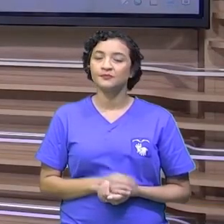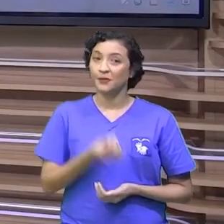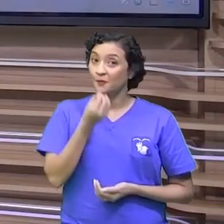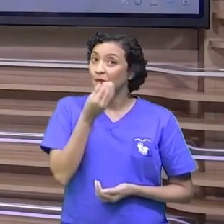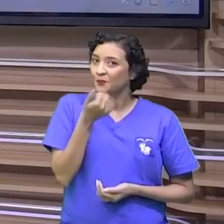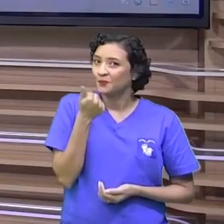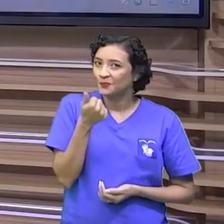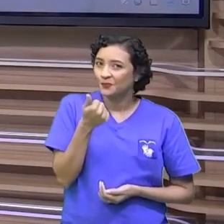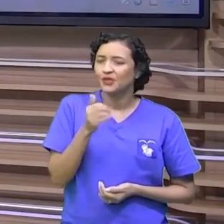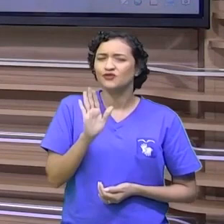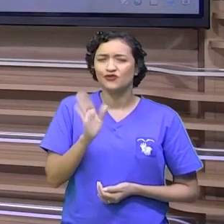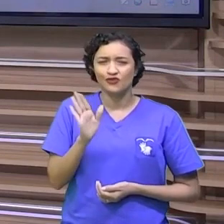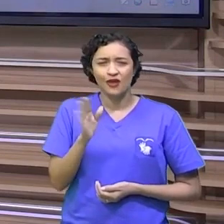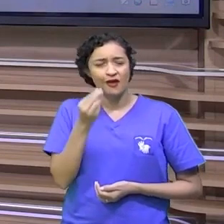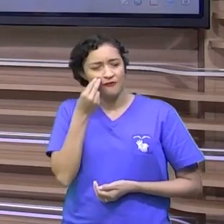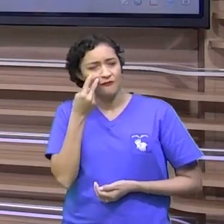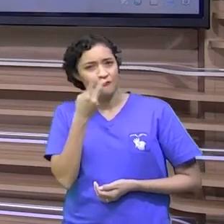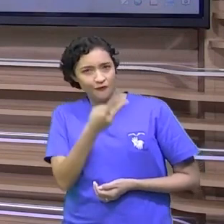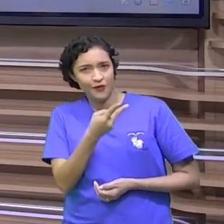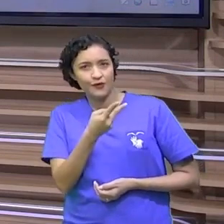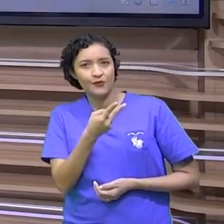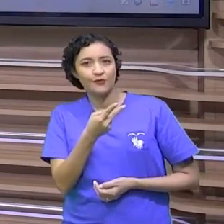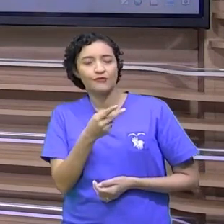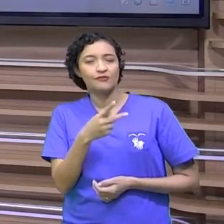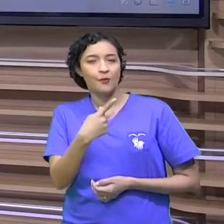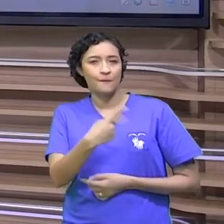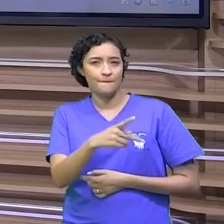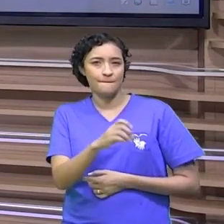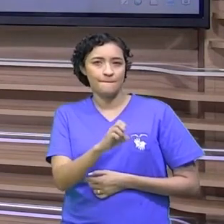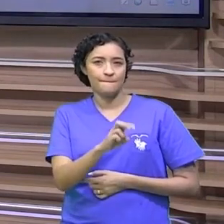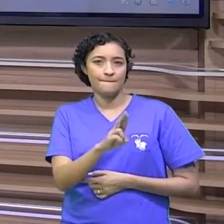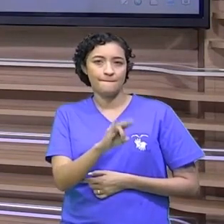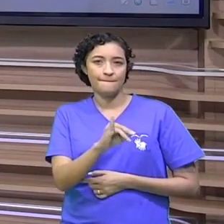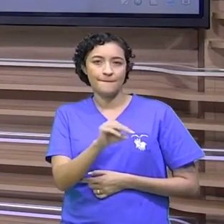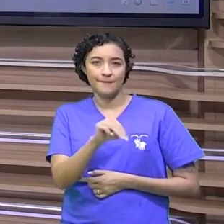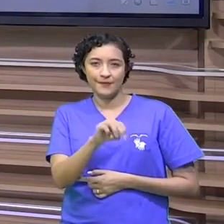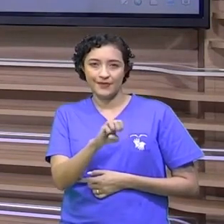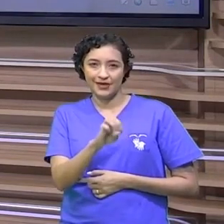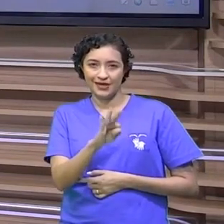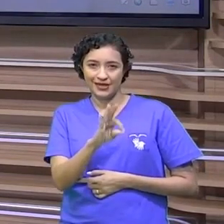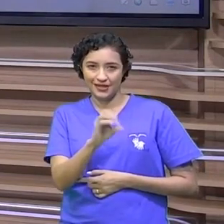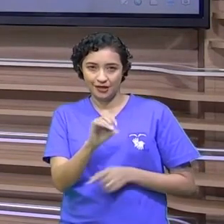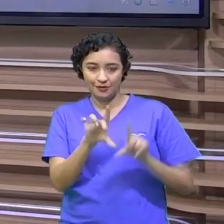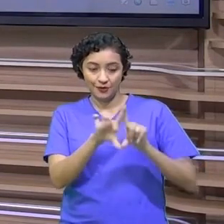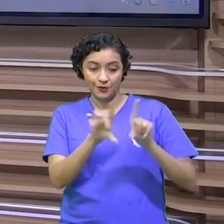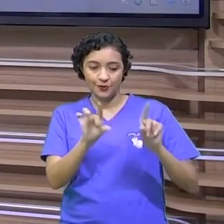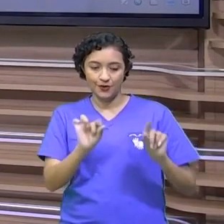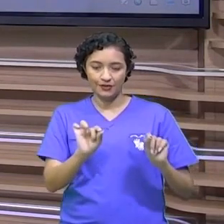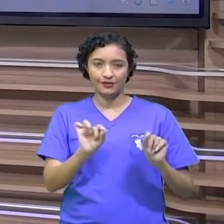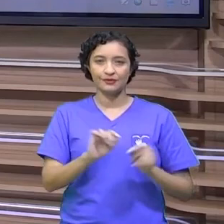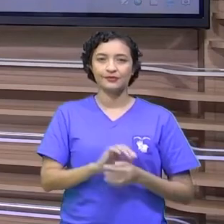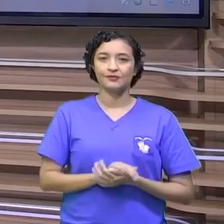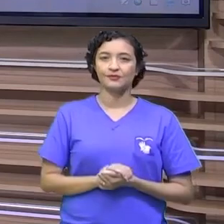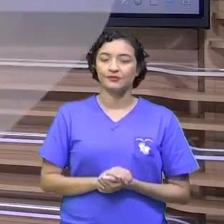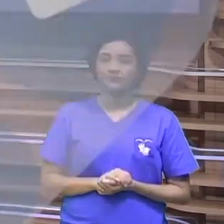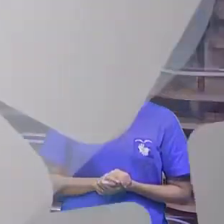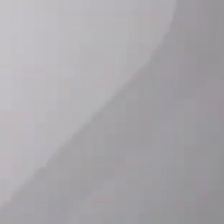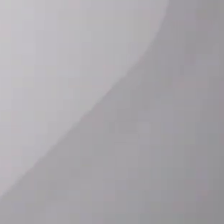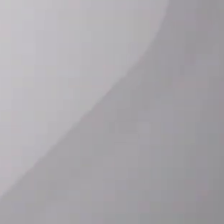Muito bem, vimos aí o perímetro do retângulo, correto? Que é a soma dos lados. Então vamos às nossas considerações